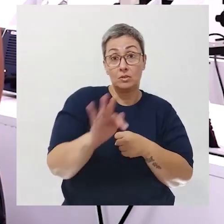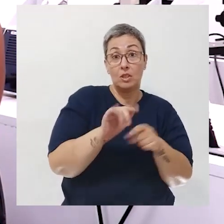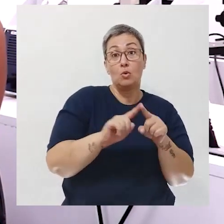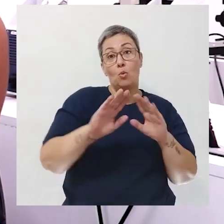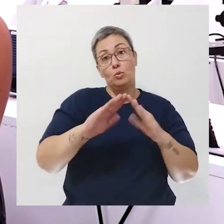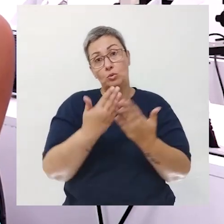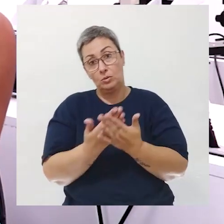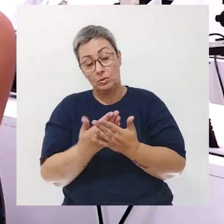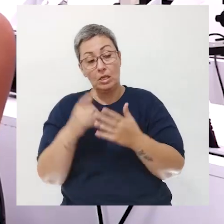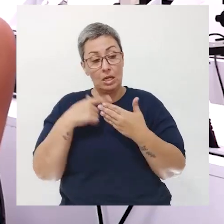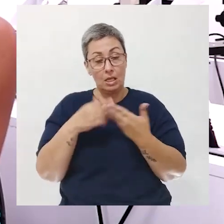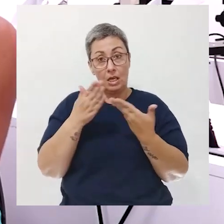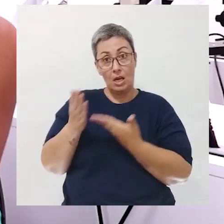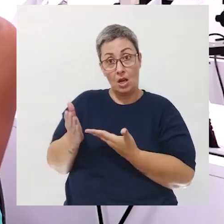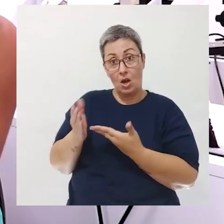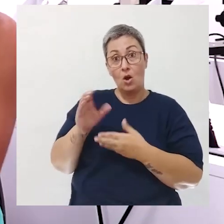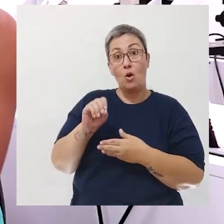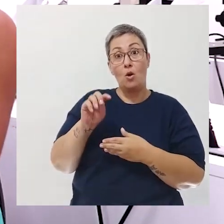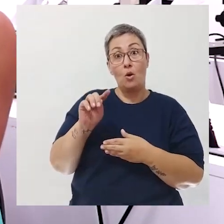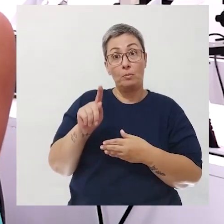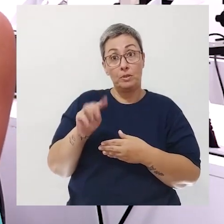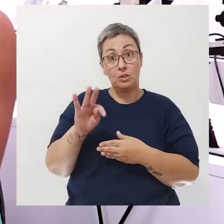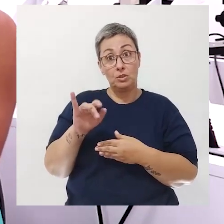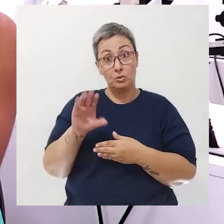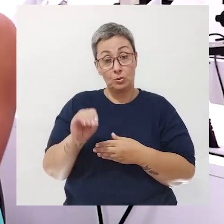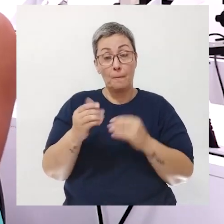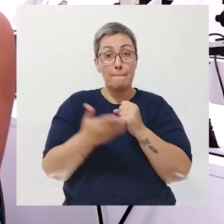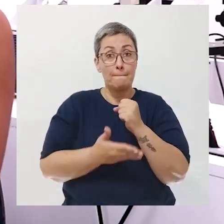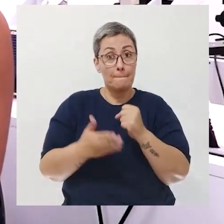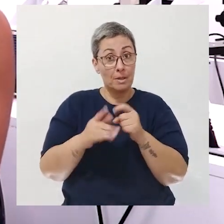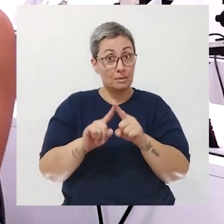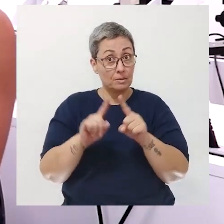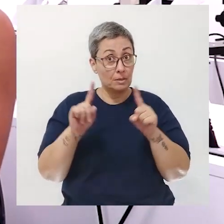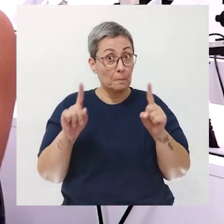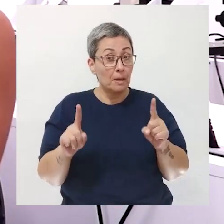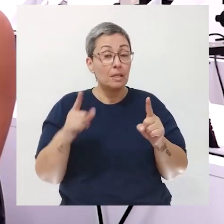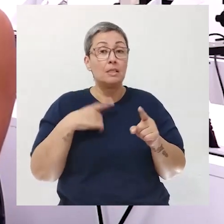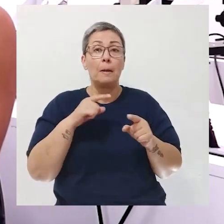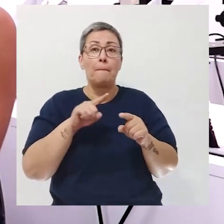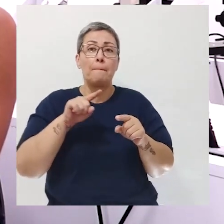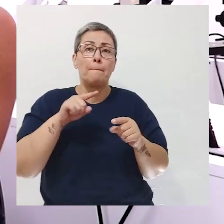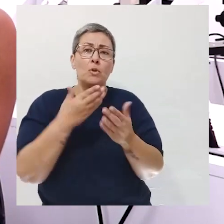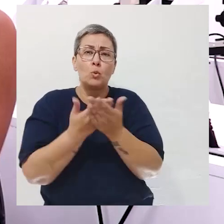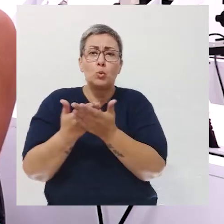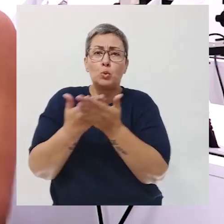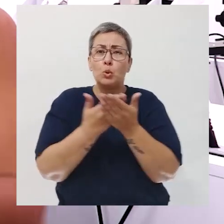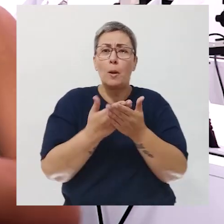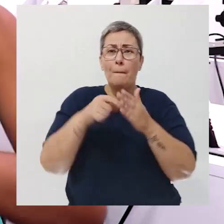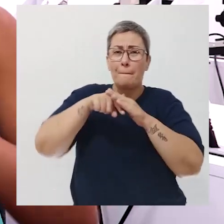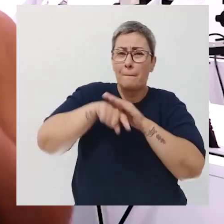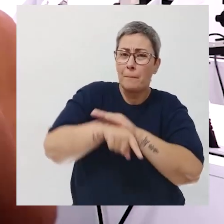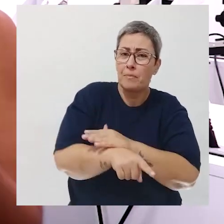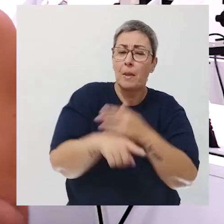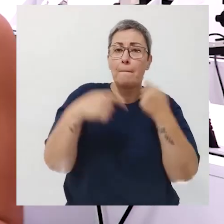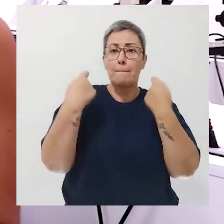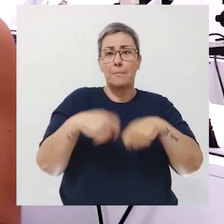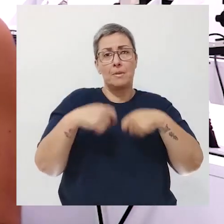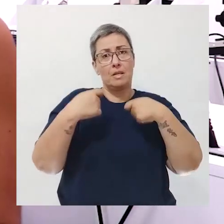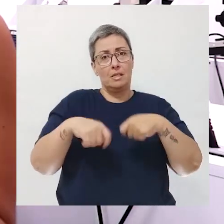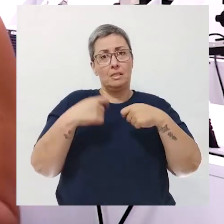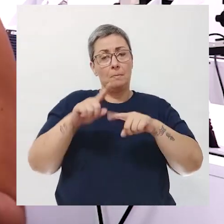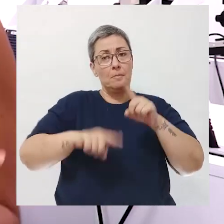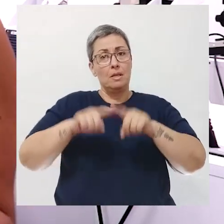em universidades e até mesmo em escolas. Então, esse aqui é o microscópio óptico básico. Porém, para a gente ter um estudo mais